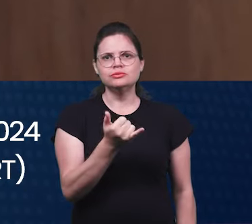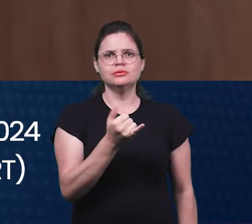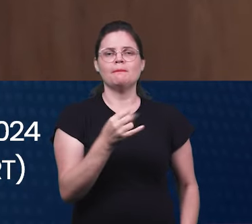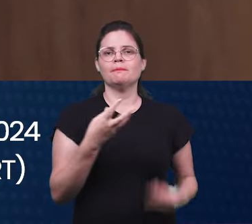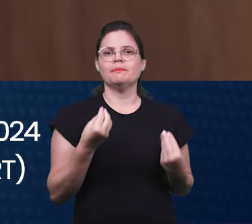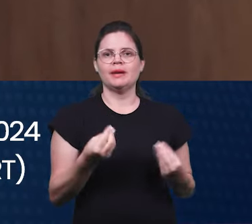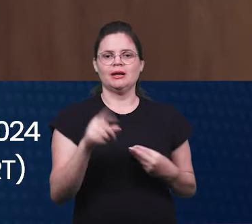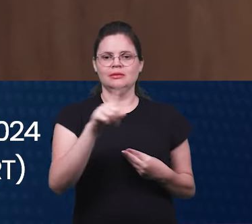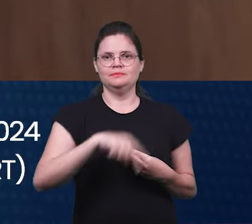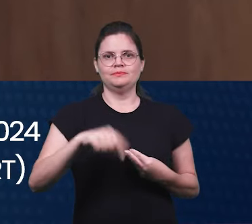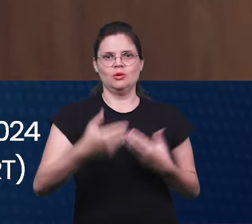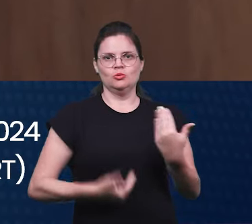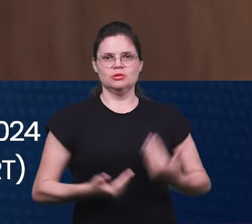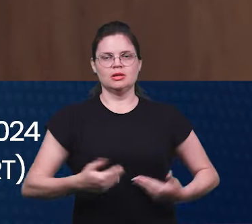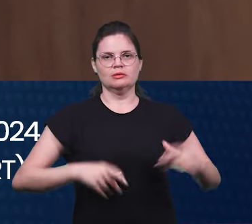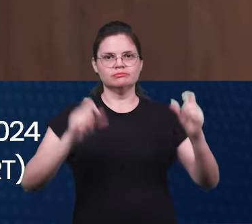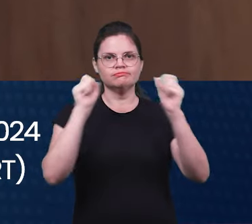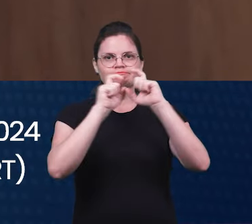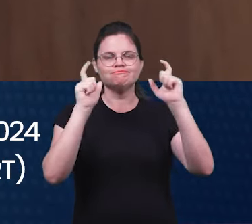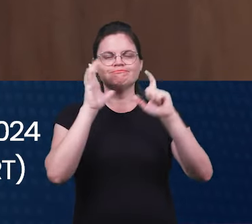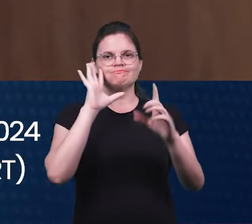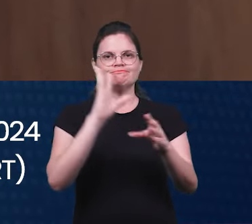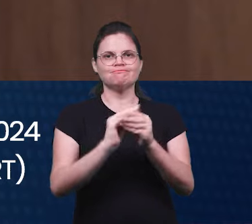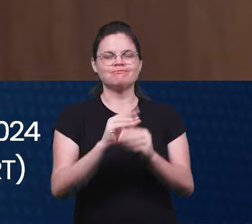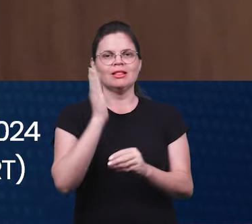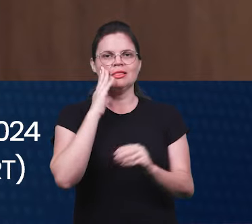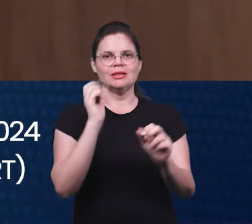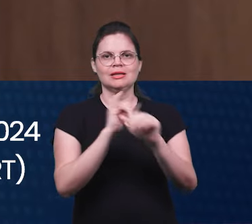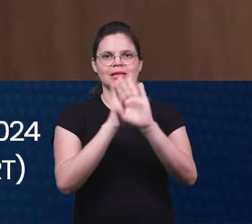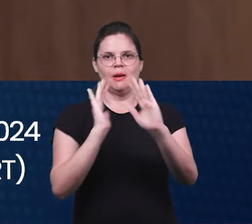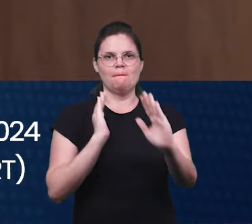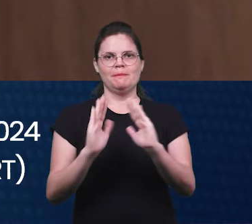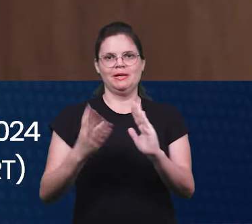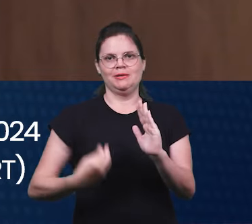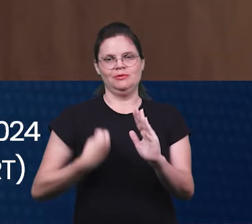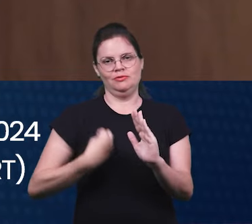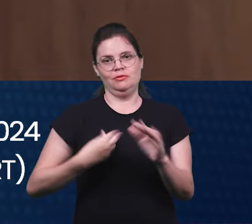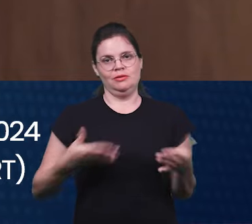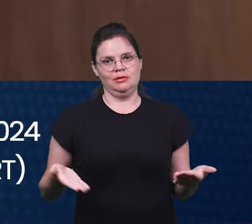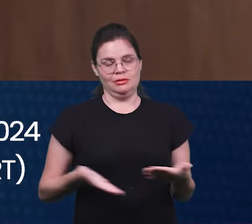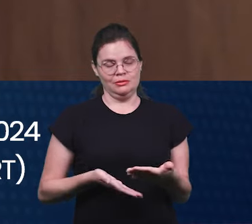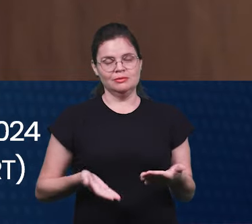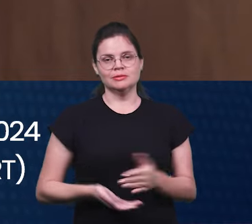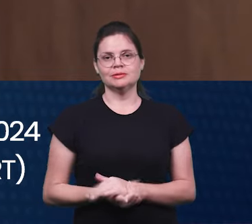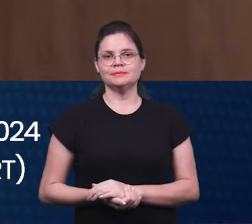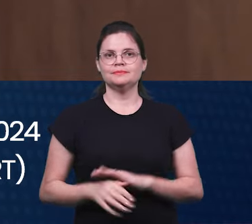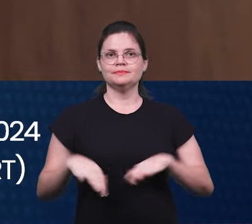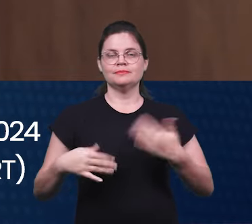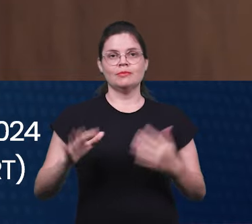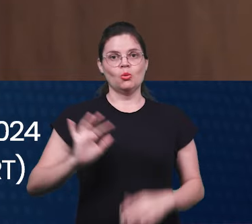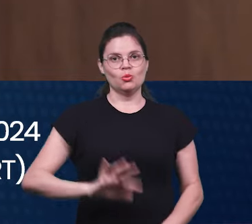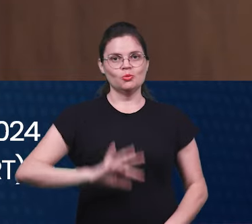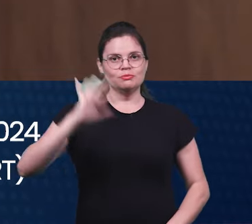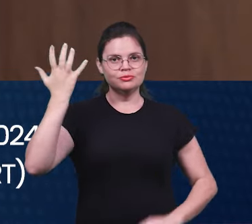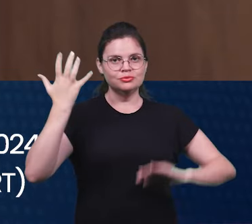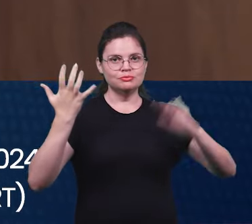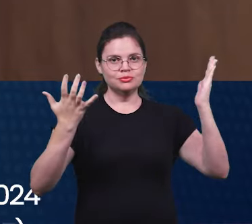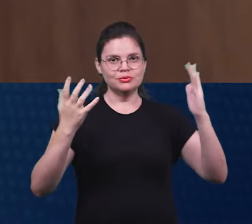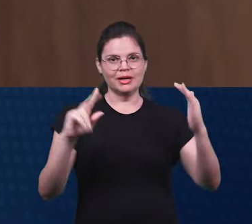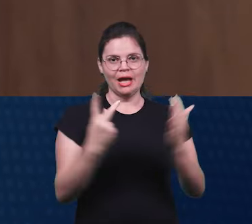que a igreja possa se situar pela palavra diante do momento que nós estamos vivendo. Então, esse sinal que